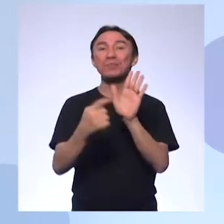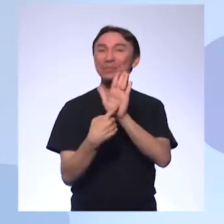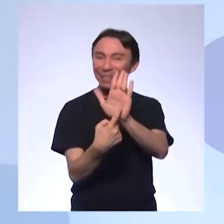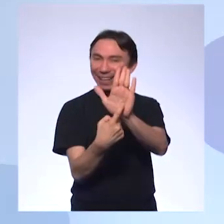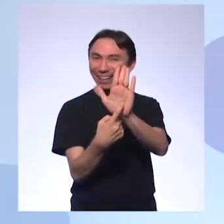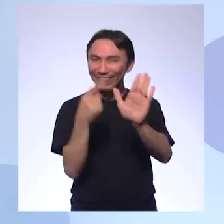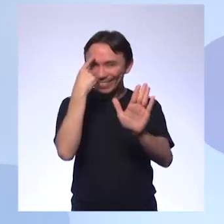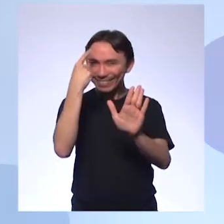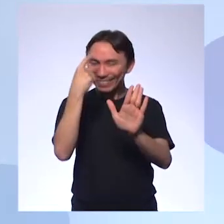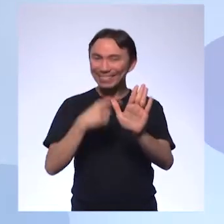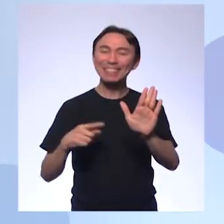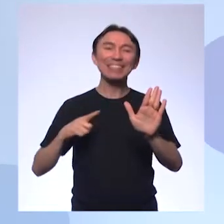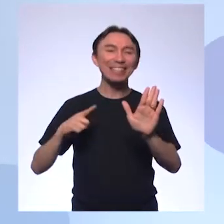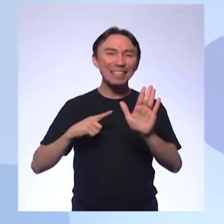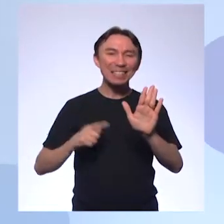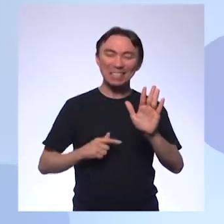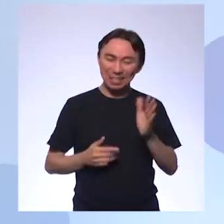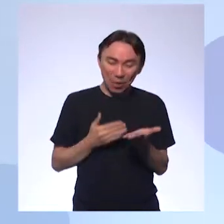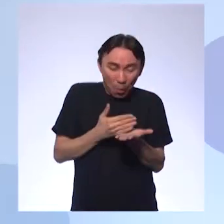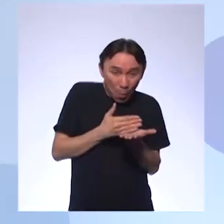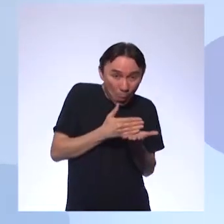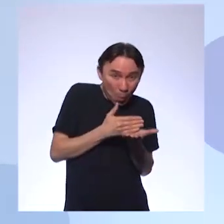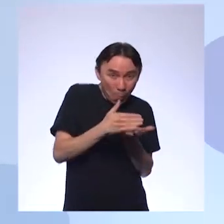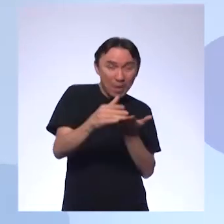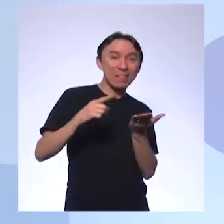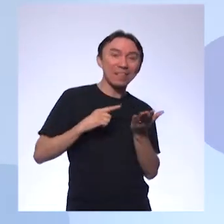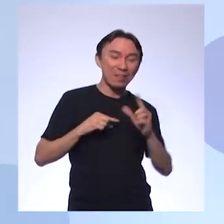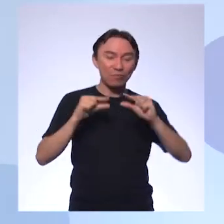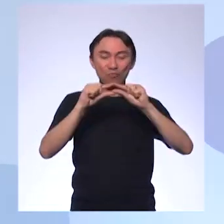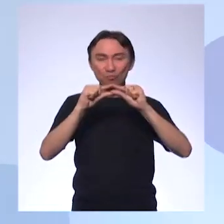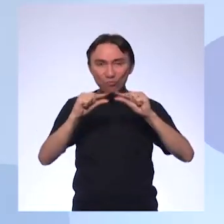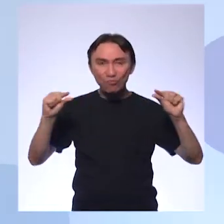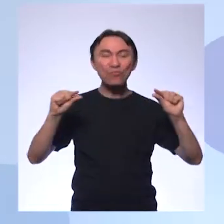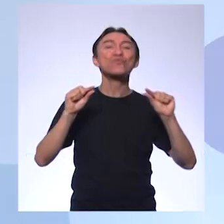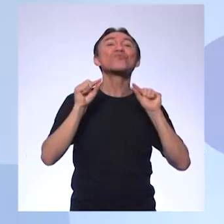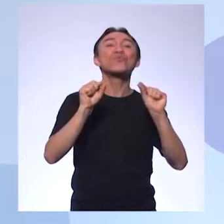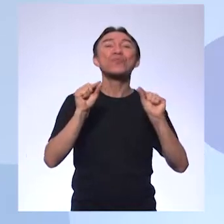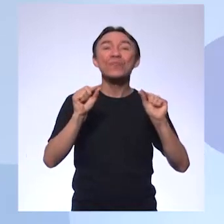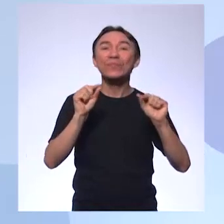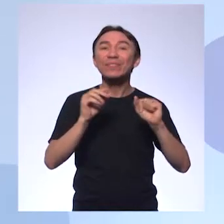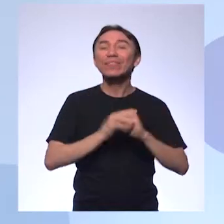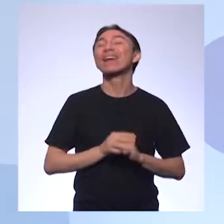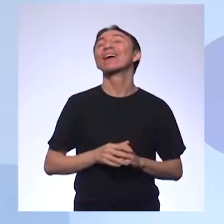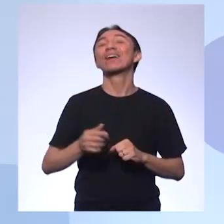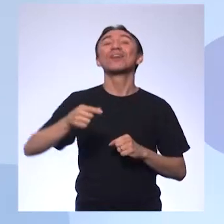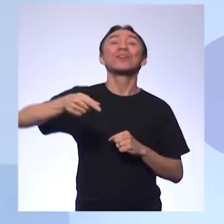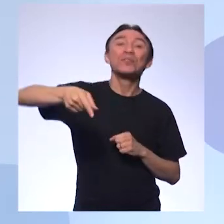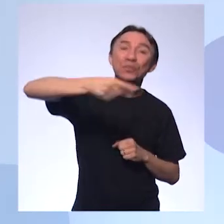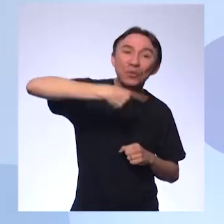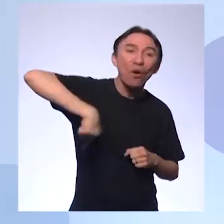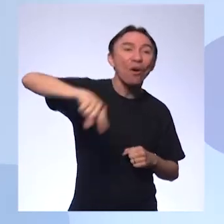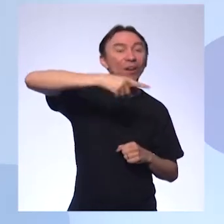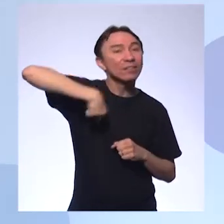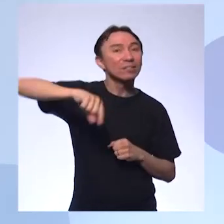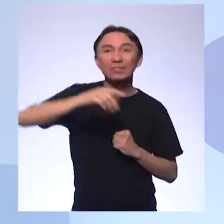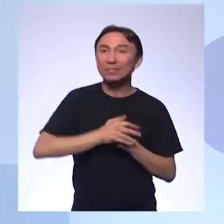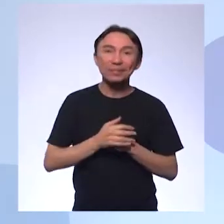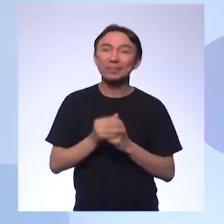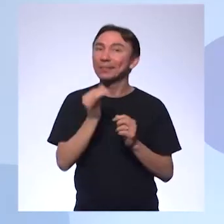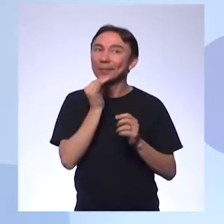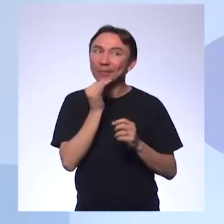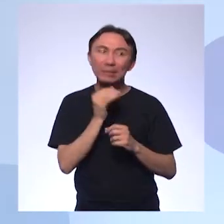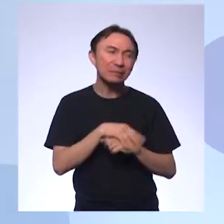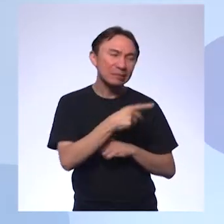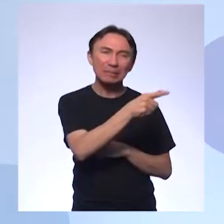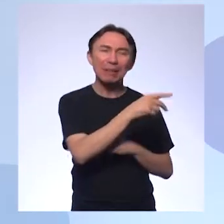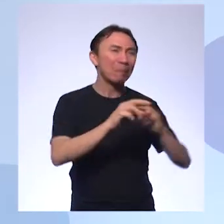inicial era uma frase do Saint-Exupéry, do Pequeno Príncipe, que falava que a gente se torna responsável por aquilo que